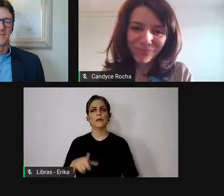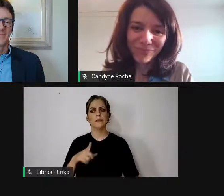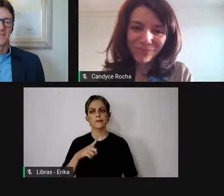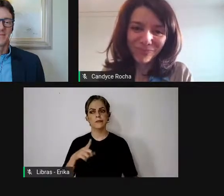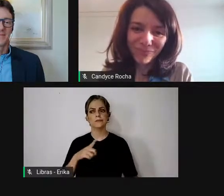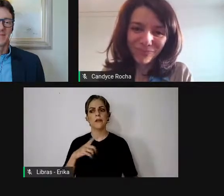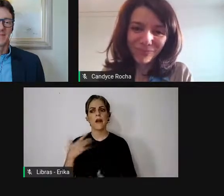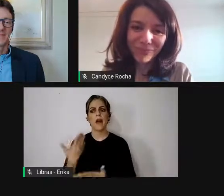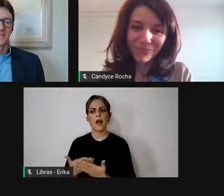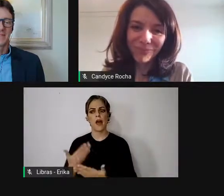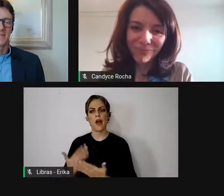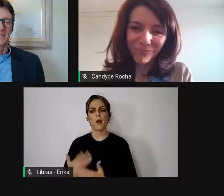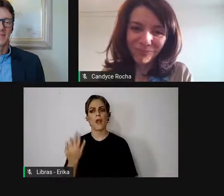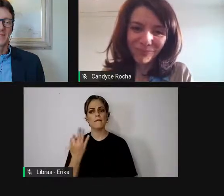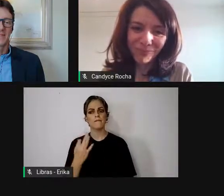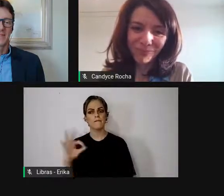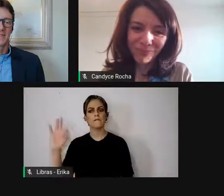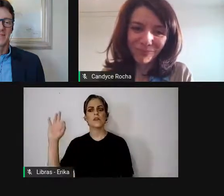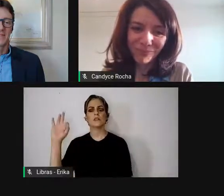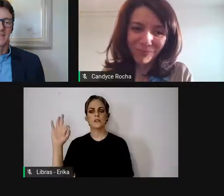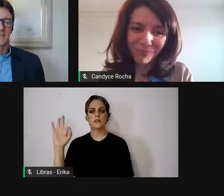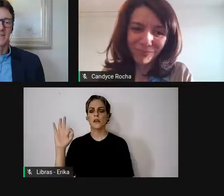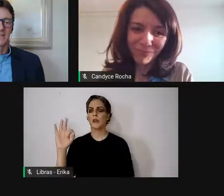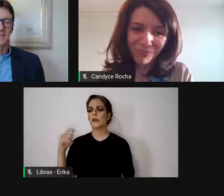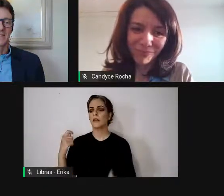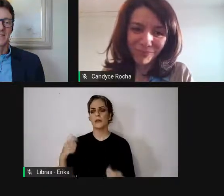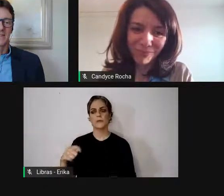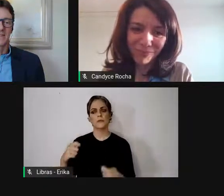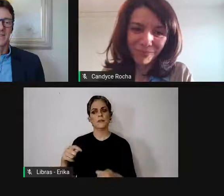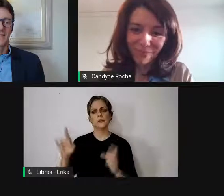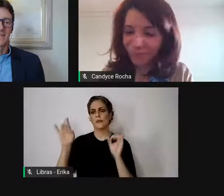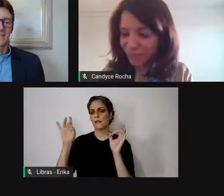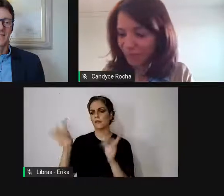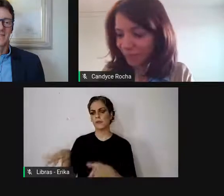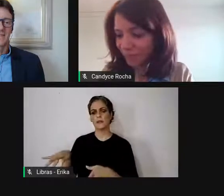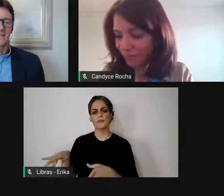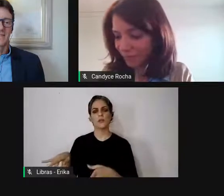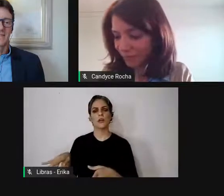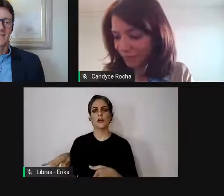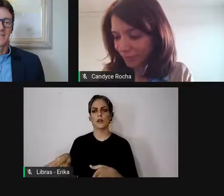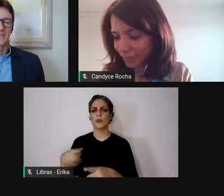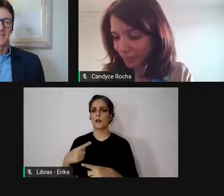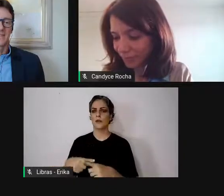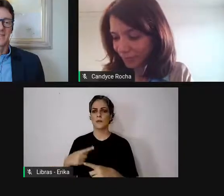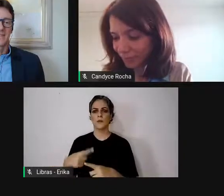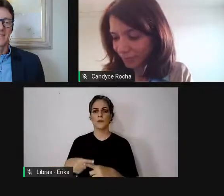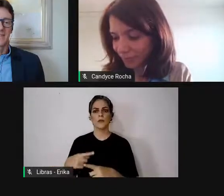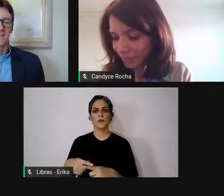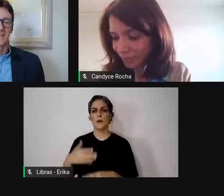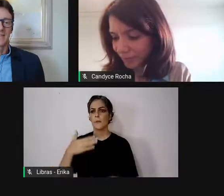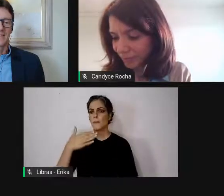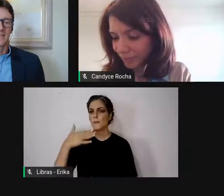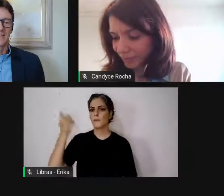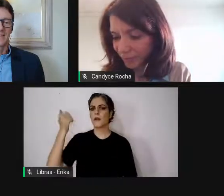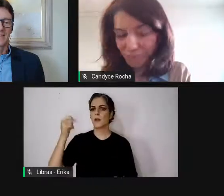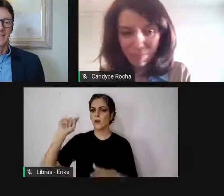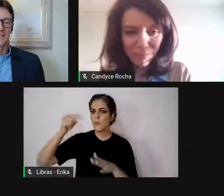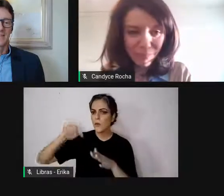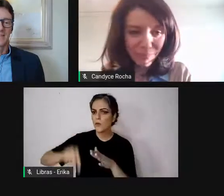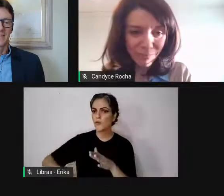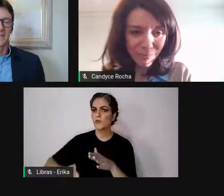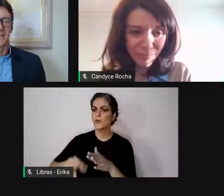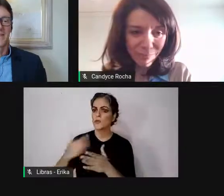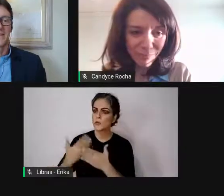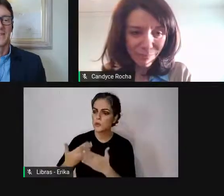que abrir mão do curso de francês quando começou a ficar mais complexo e eu sou muito de estrutura, eu já penso